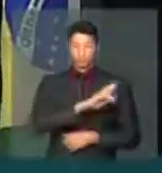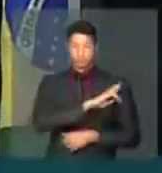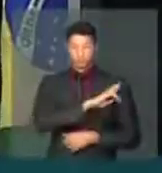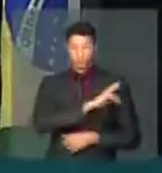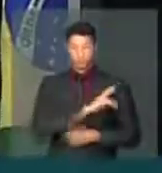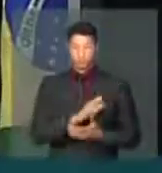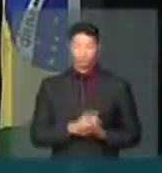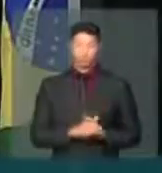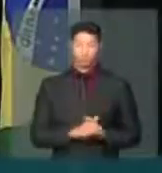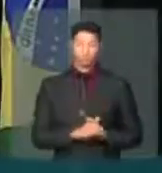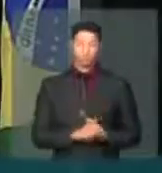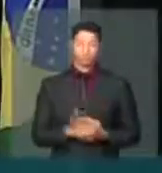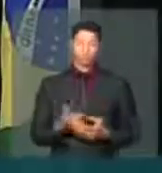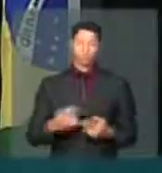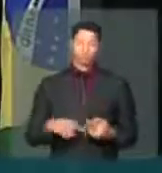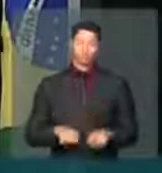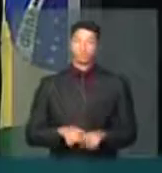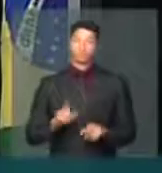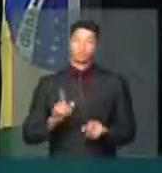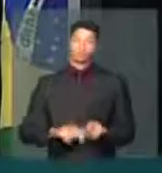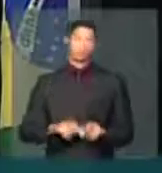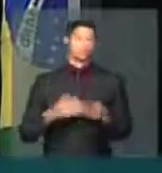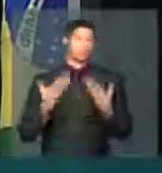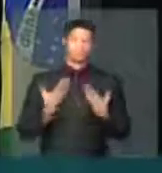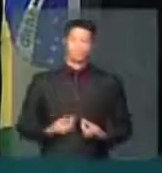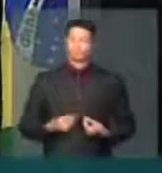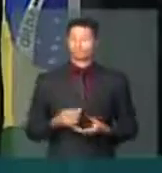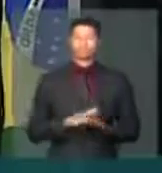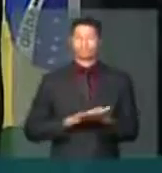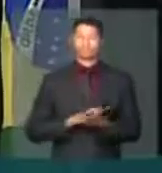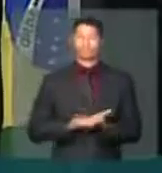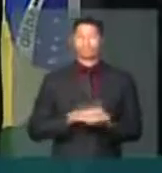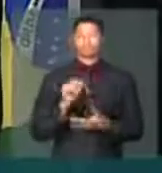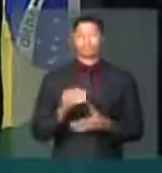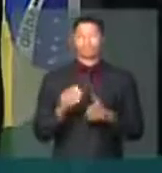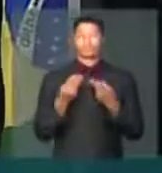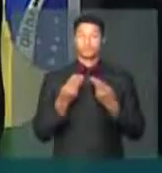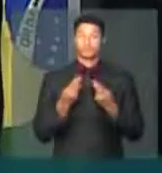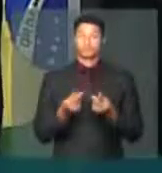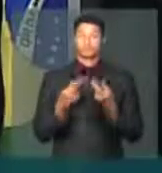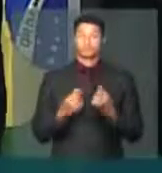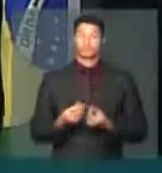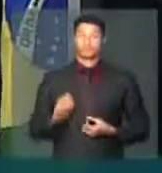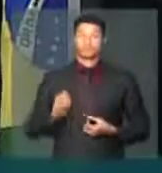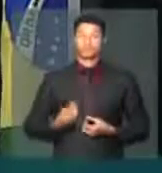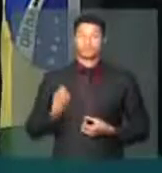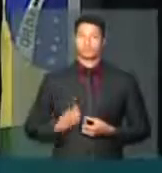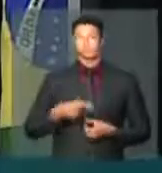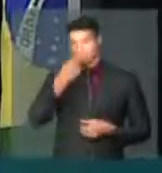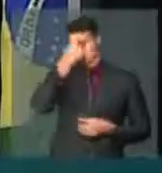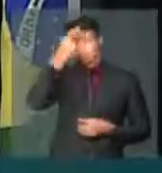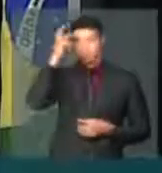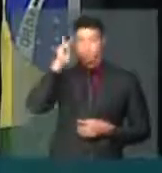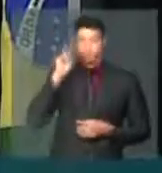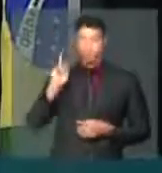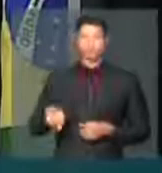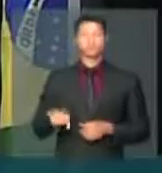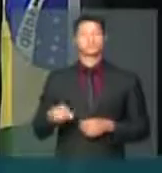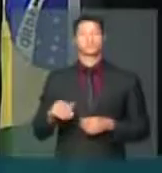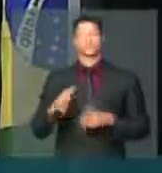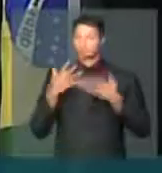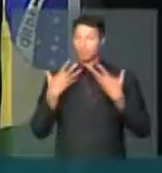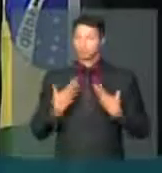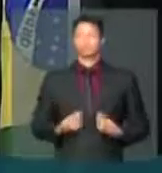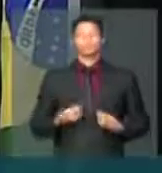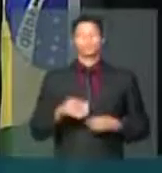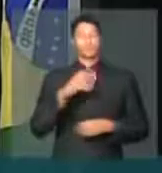atividades. Portanto, é em reconhecimento à qualidade de vida das pessoas, é em